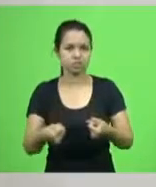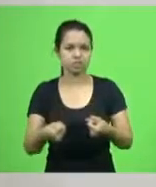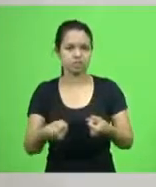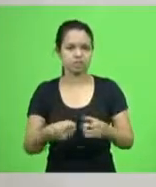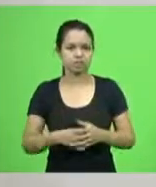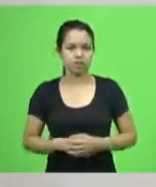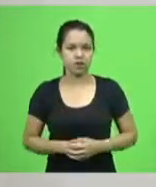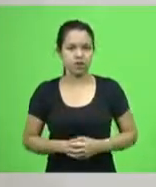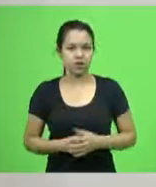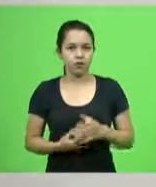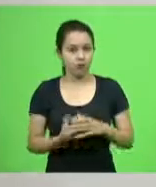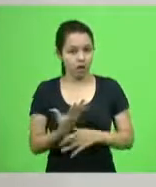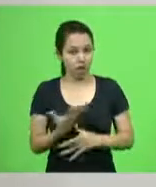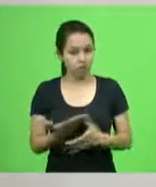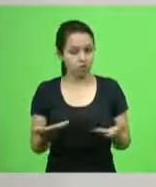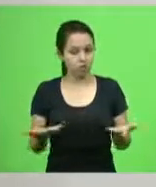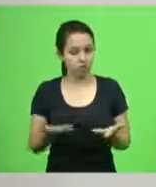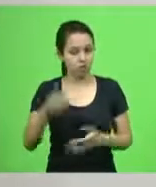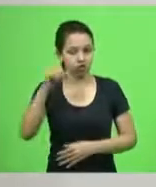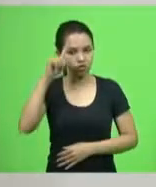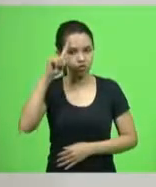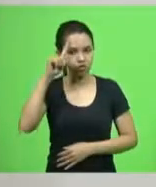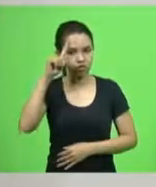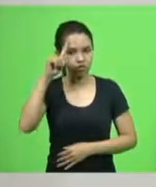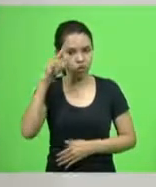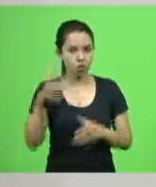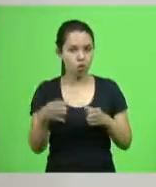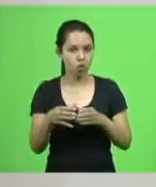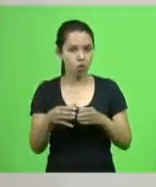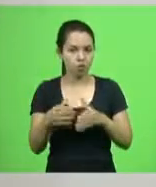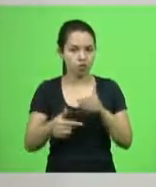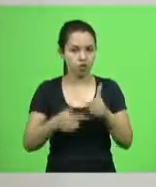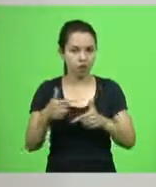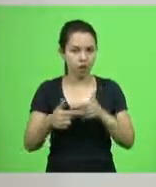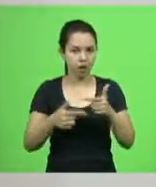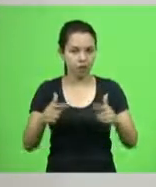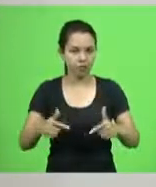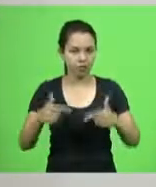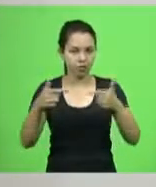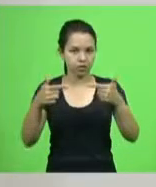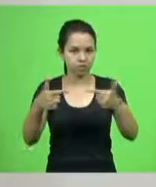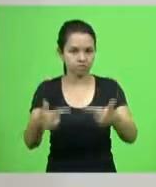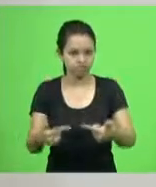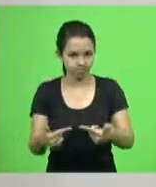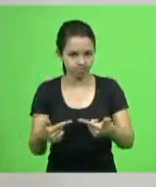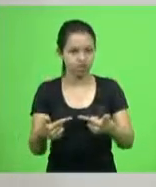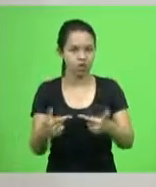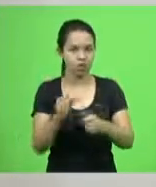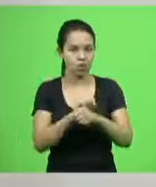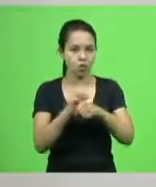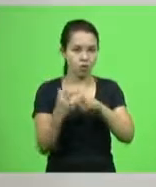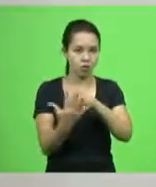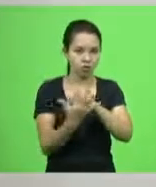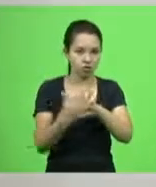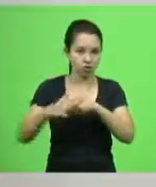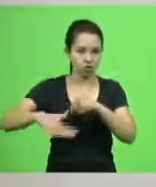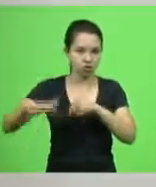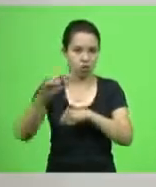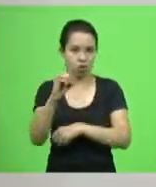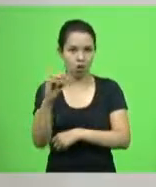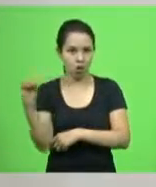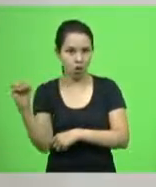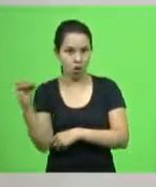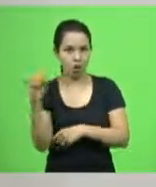de hoje, tão bem atual, um grupo de trabalho para enfrentamento ao Covid no Oeste, com